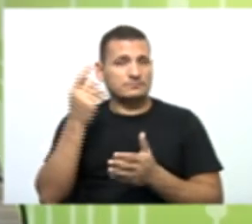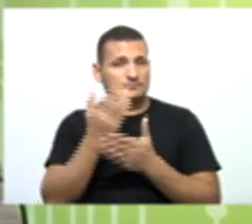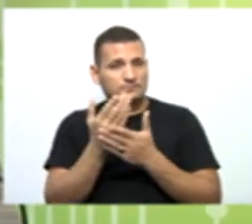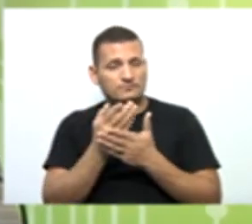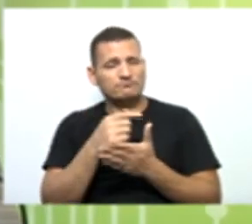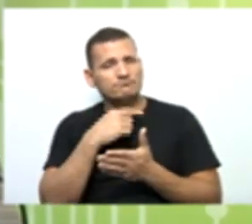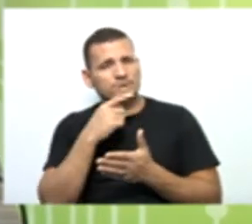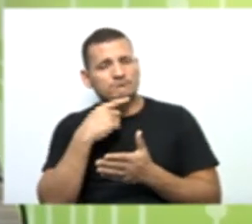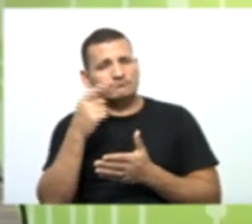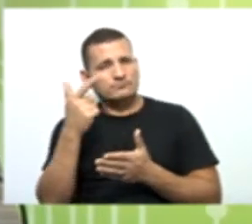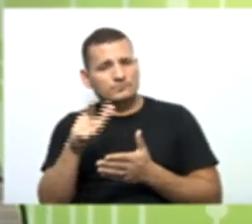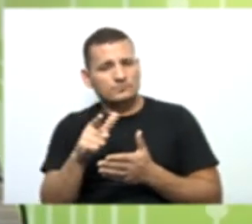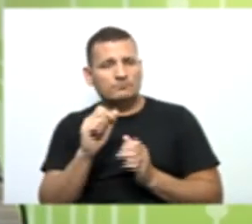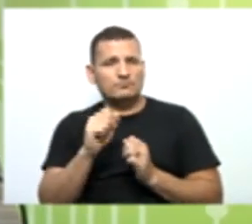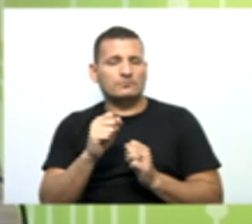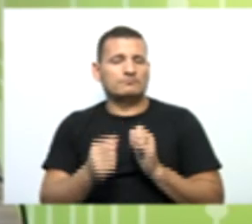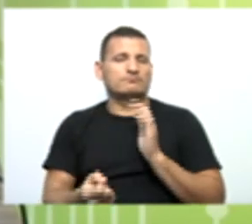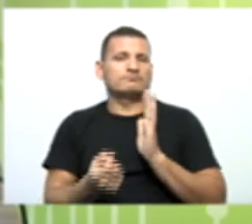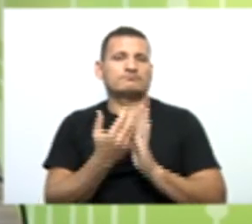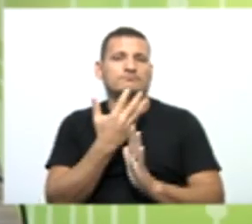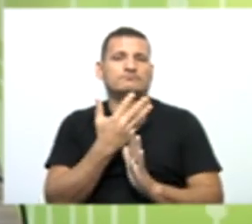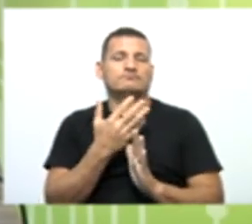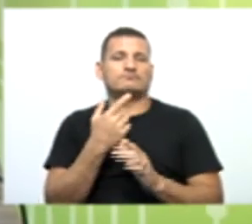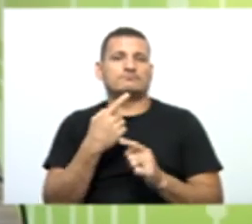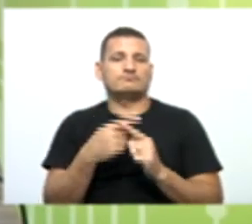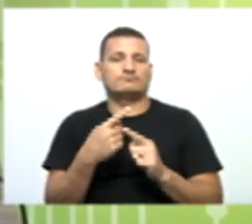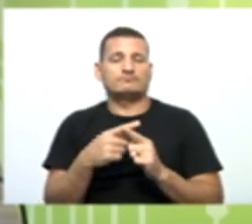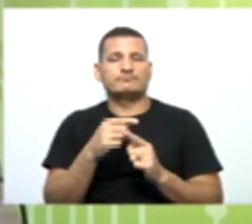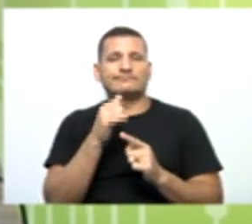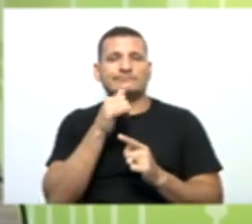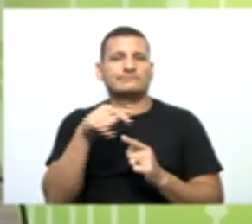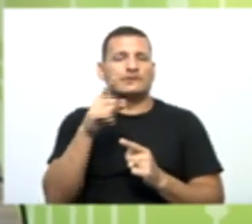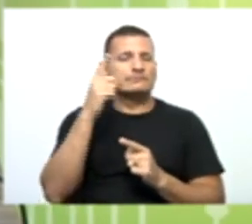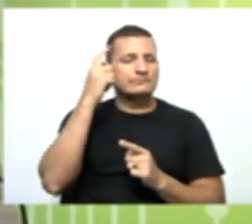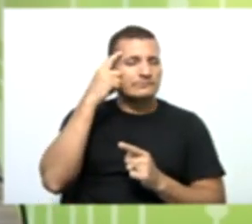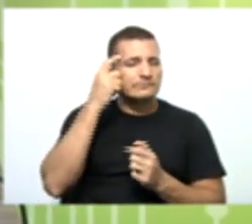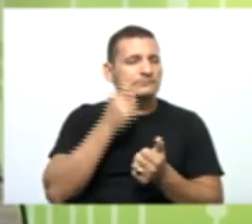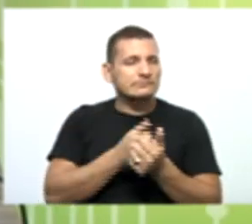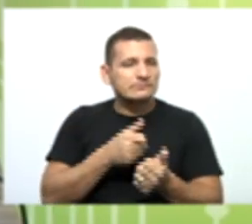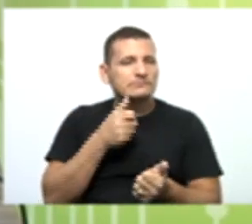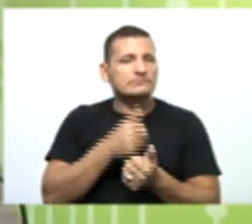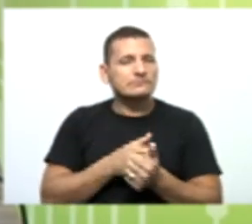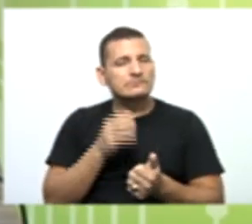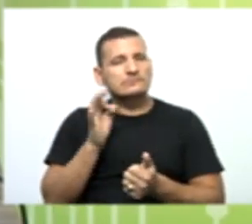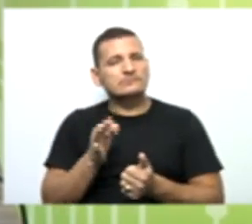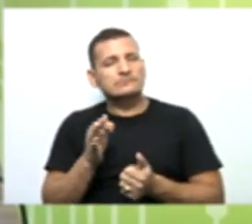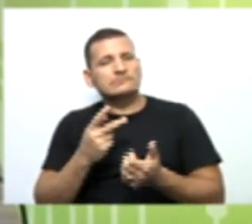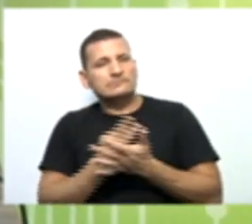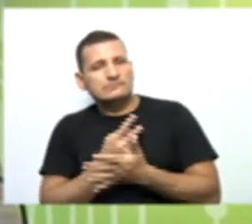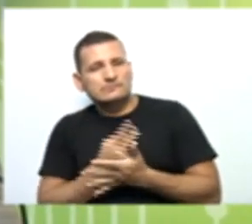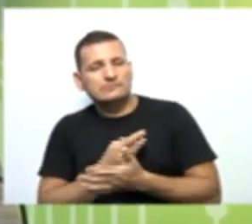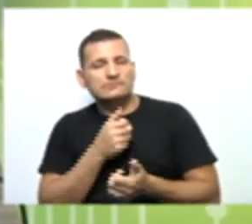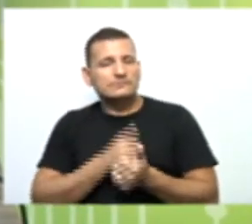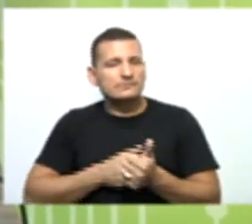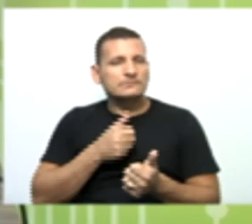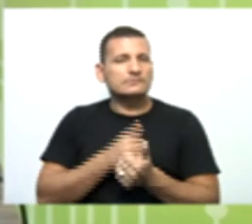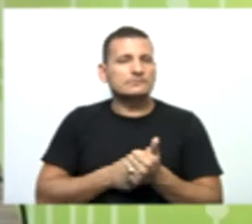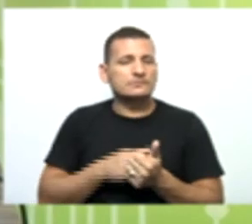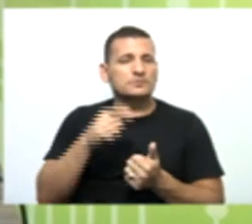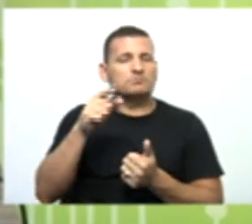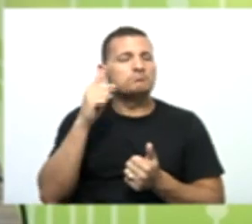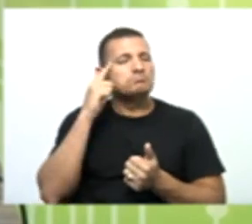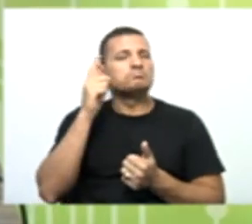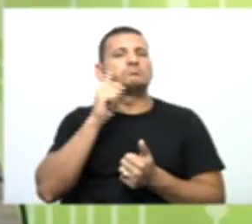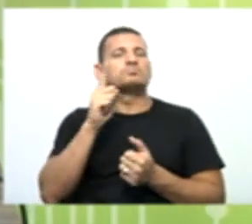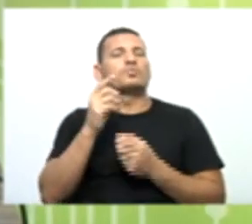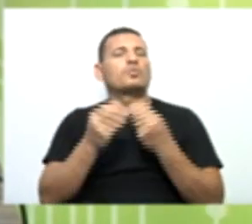dúvida desse tipo, manda pra gente, porque senão vocês iam ficar pensando e ficar pensando se está certo, se está errado, e iam acabar não sabendo como